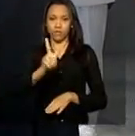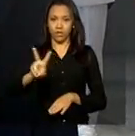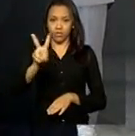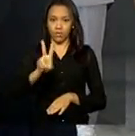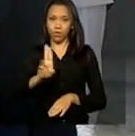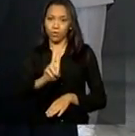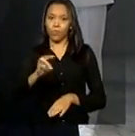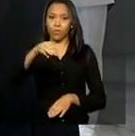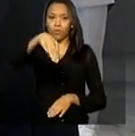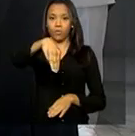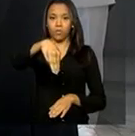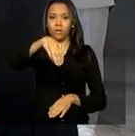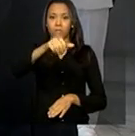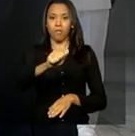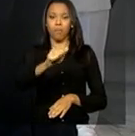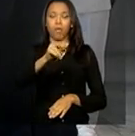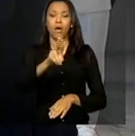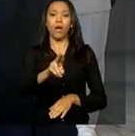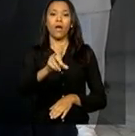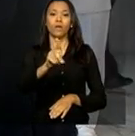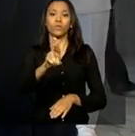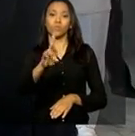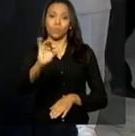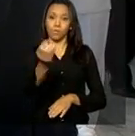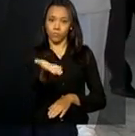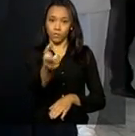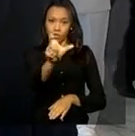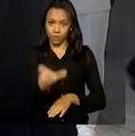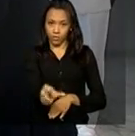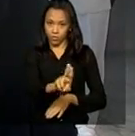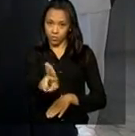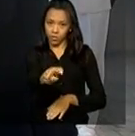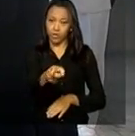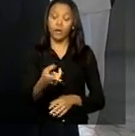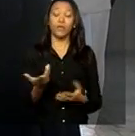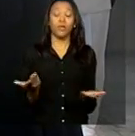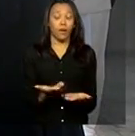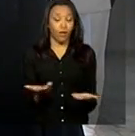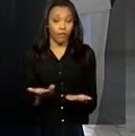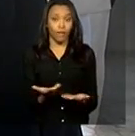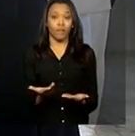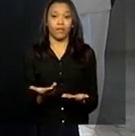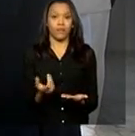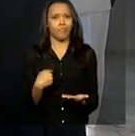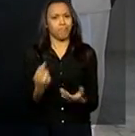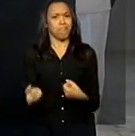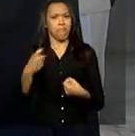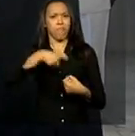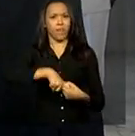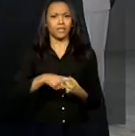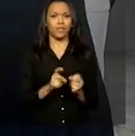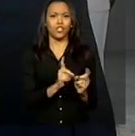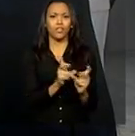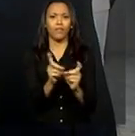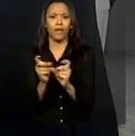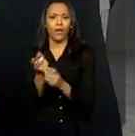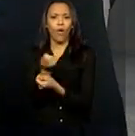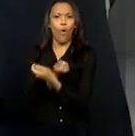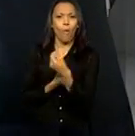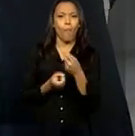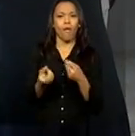Exatamente, a Venezuela, que se transforma desde a presidência de Chávez e agora com Maduro em um parceiro comercial importante do